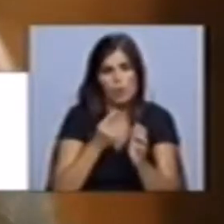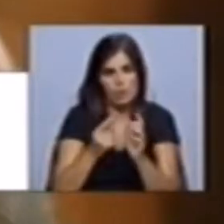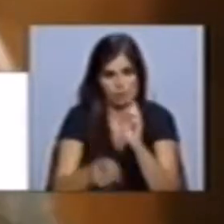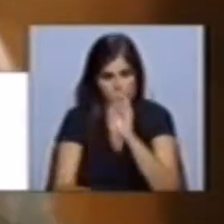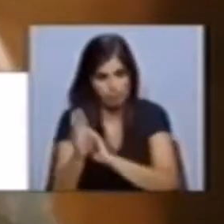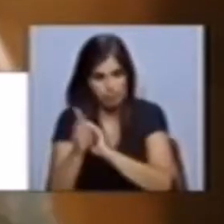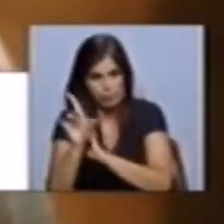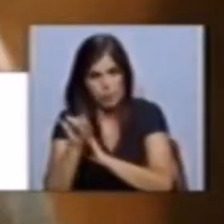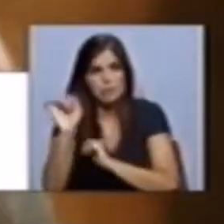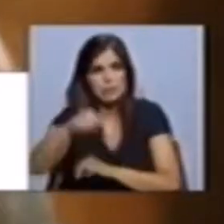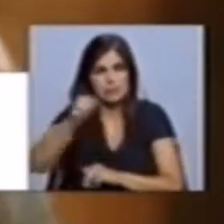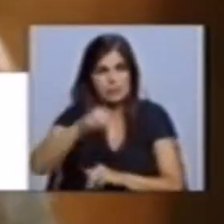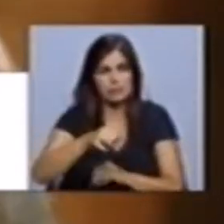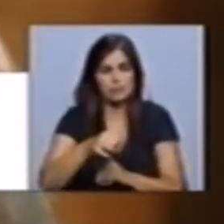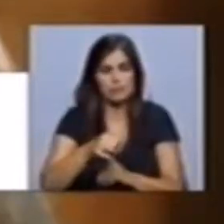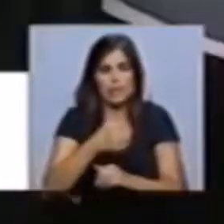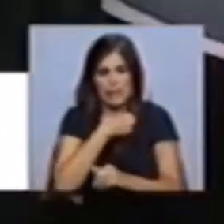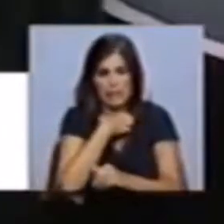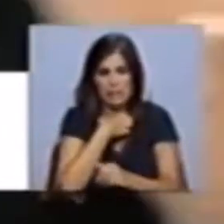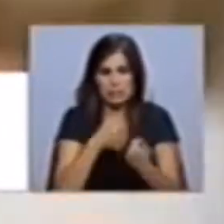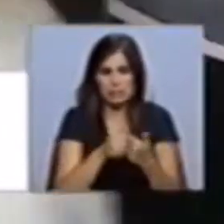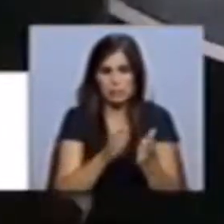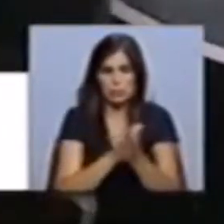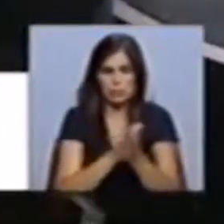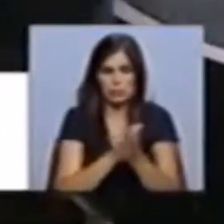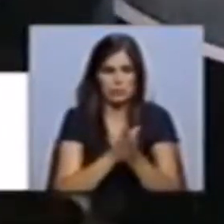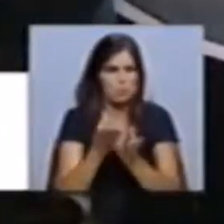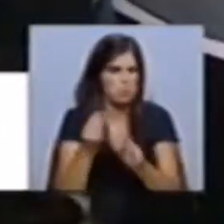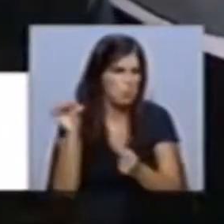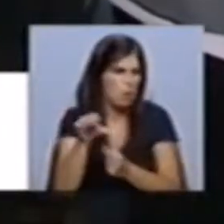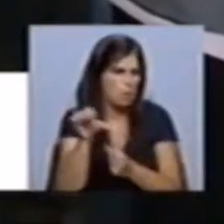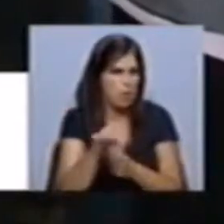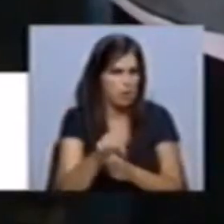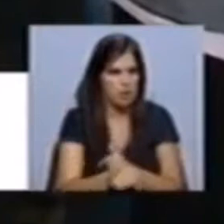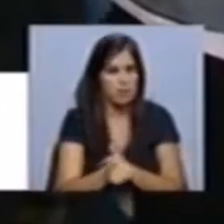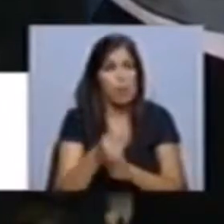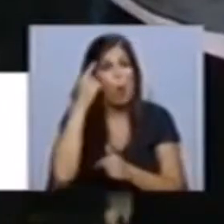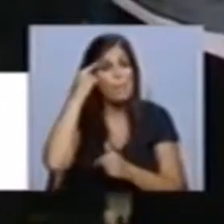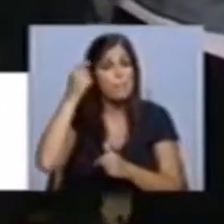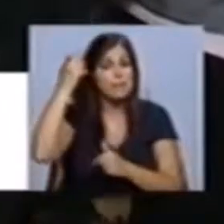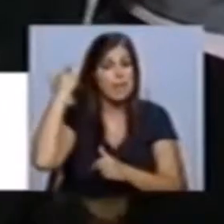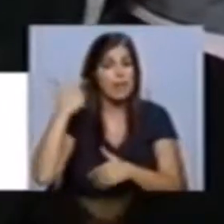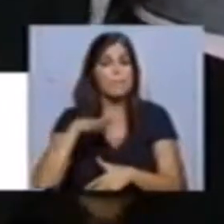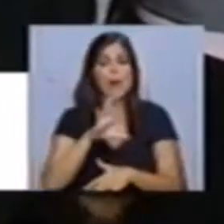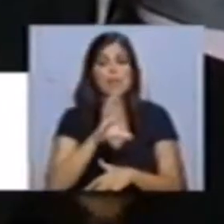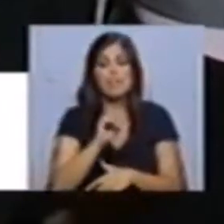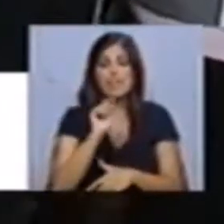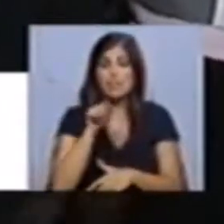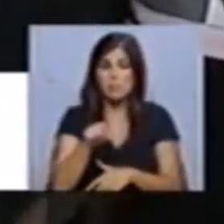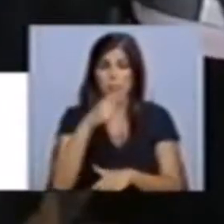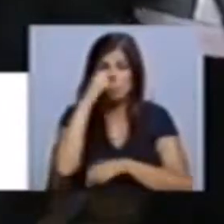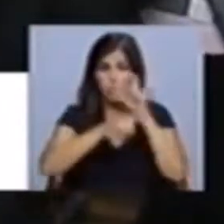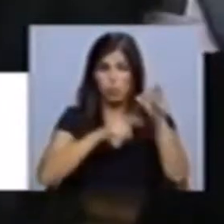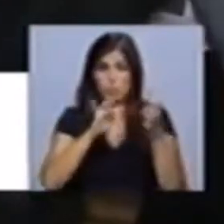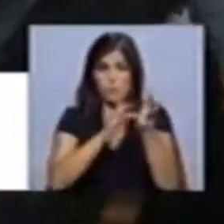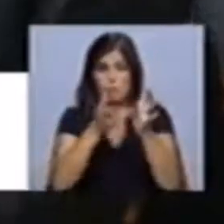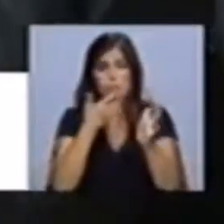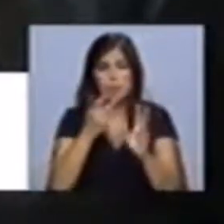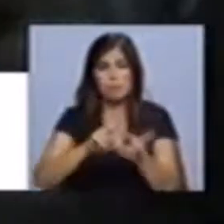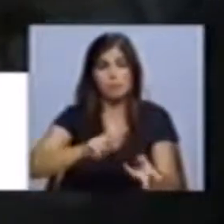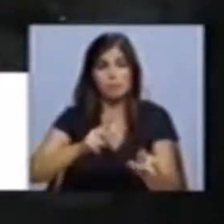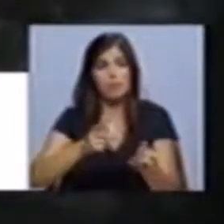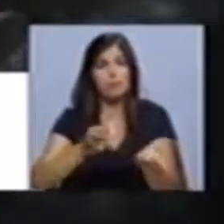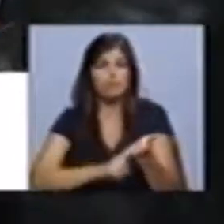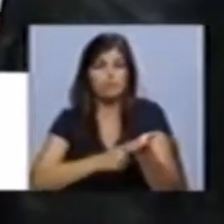sim. A crise, tudo, está muito ruim aqui. O ano passado, mais de 10 mil brasileiros pediram nacionalidade